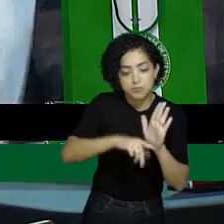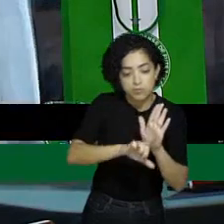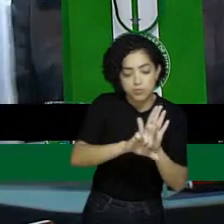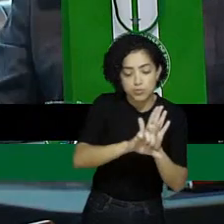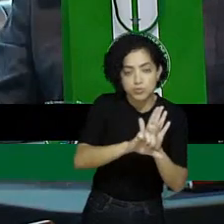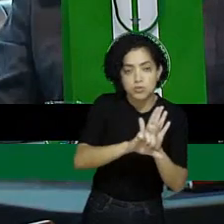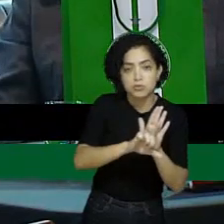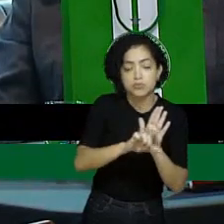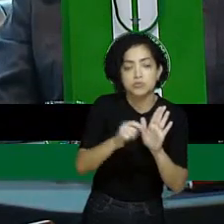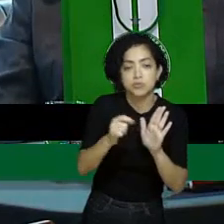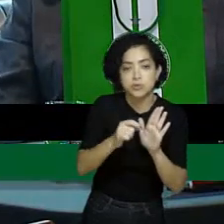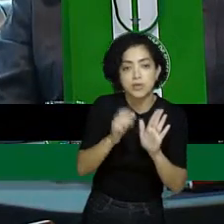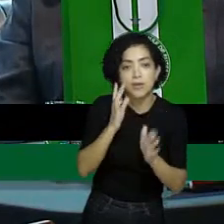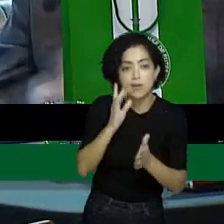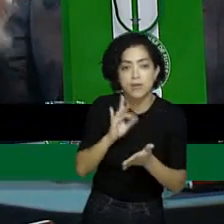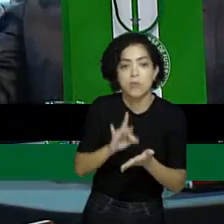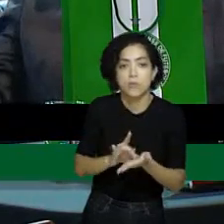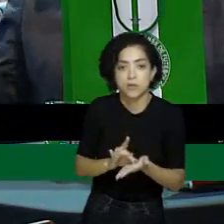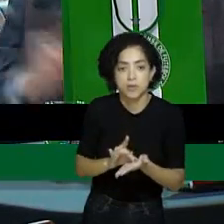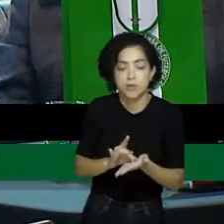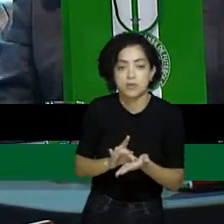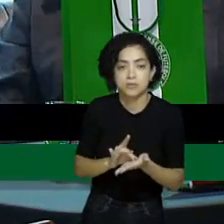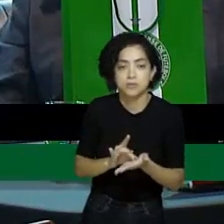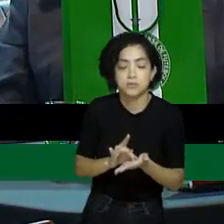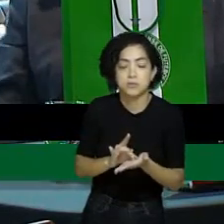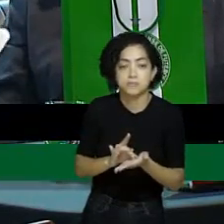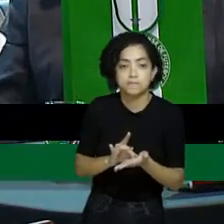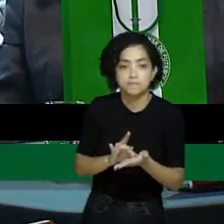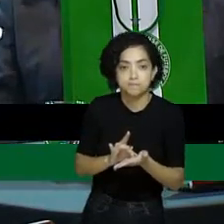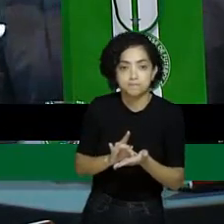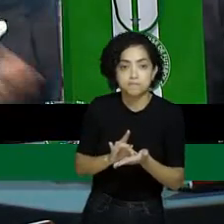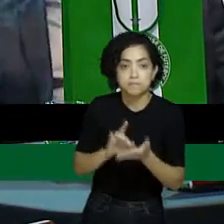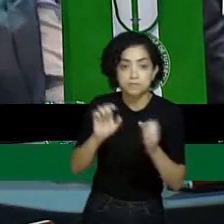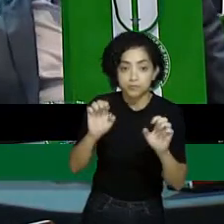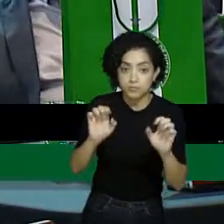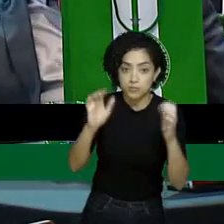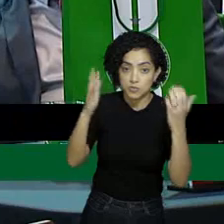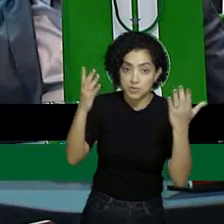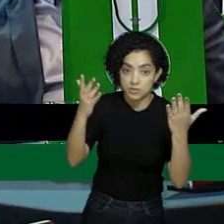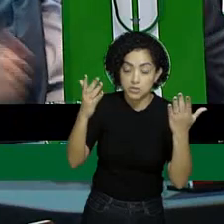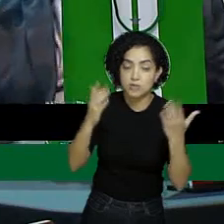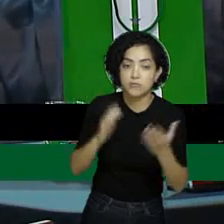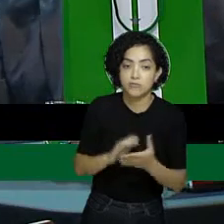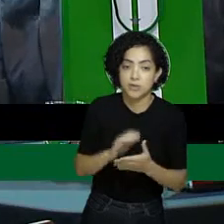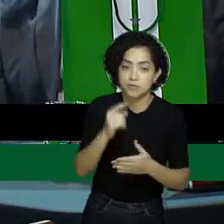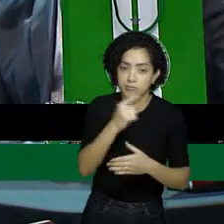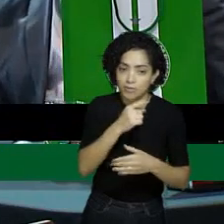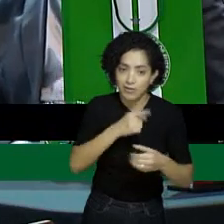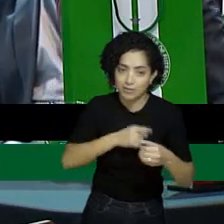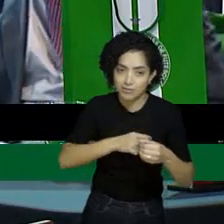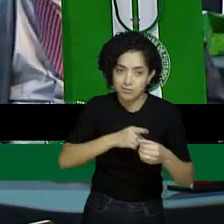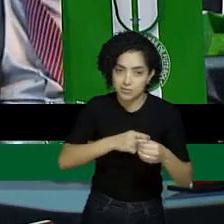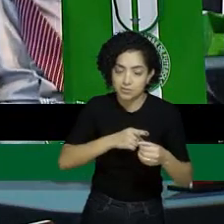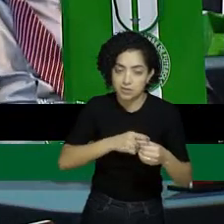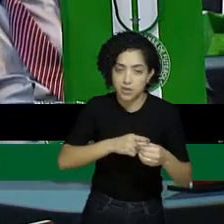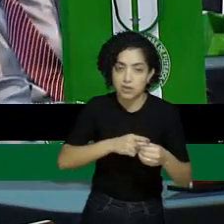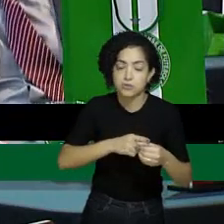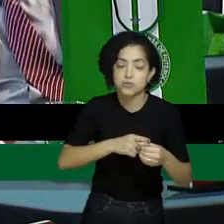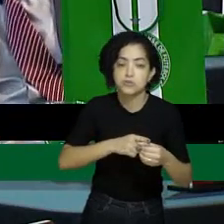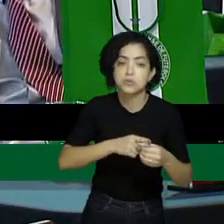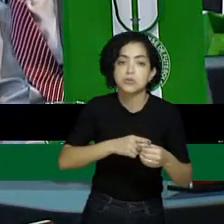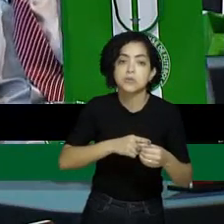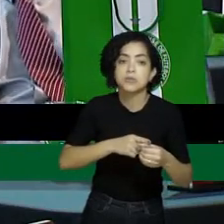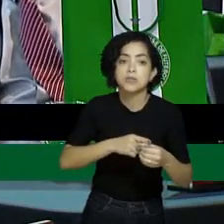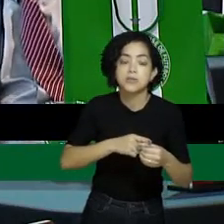presidente, reconhece o filó, esse espetáculo realizado no município de Concórdia, na comunidade de Lajeado dos